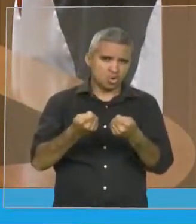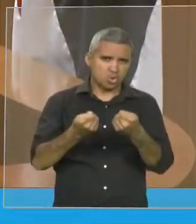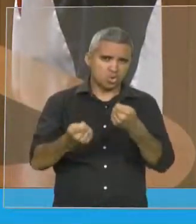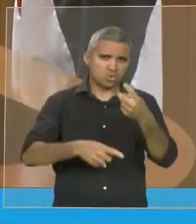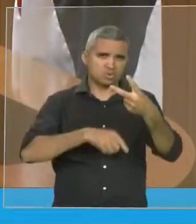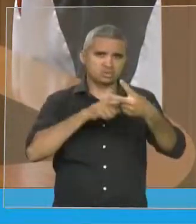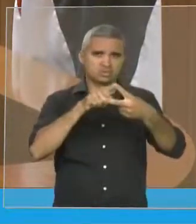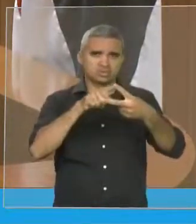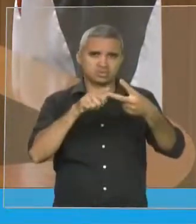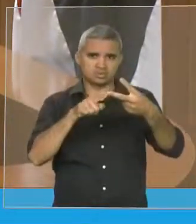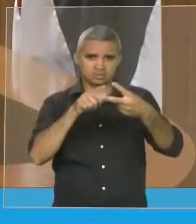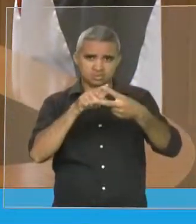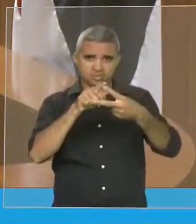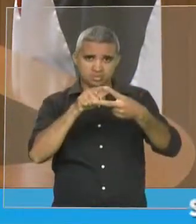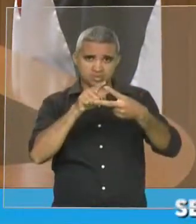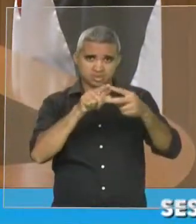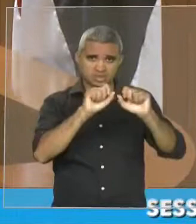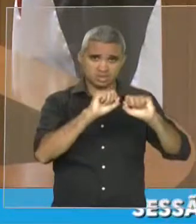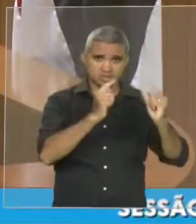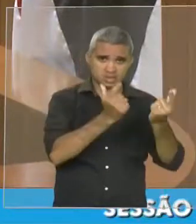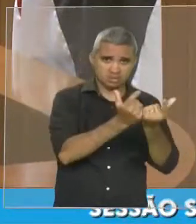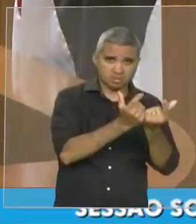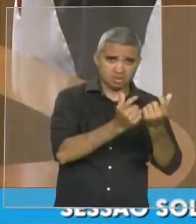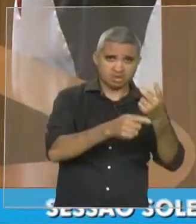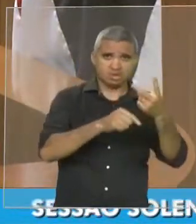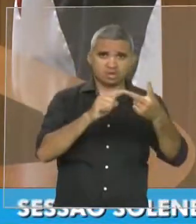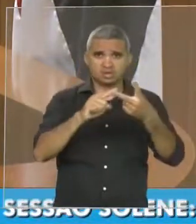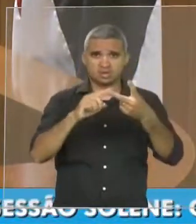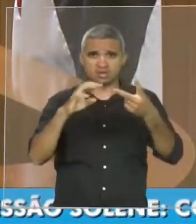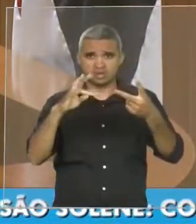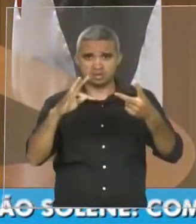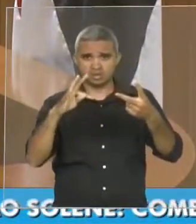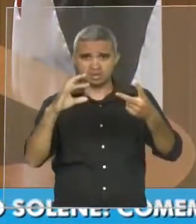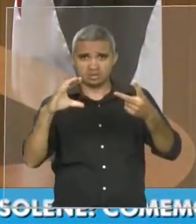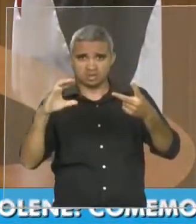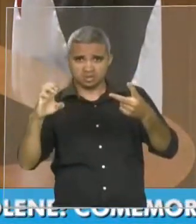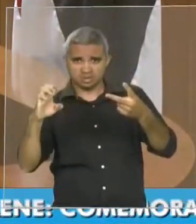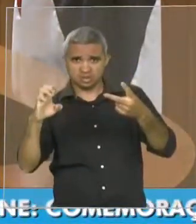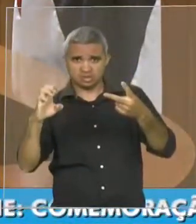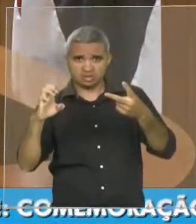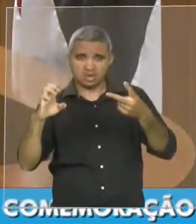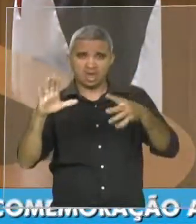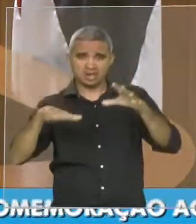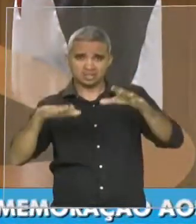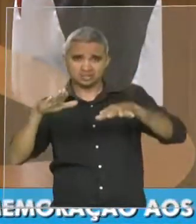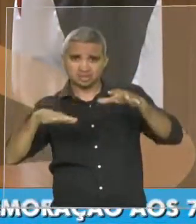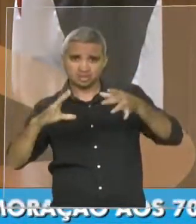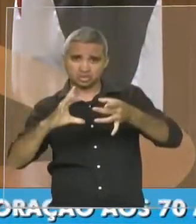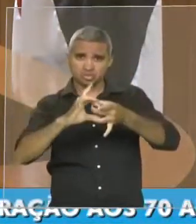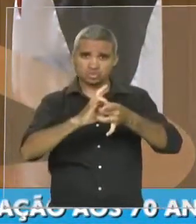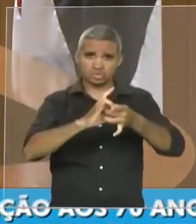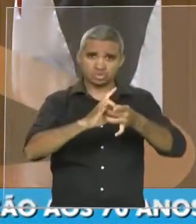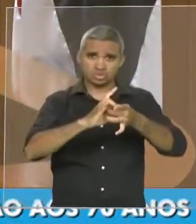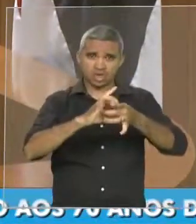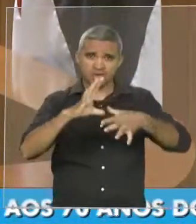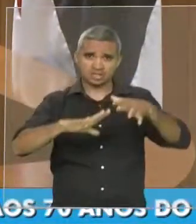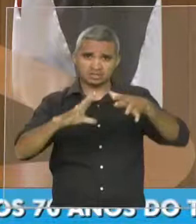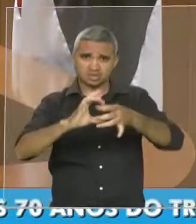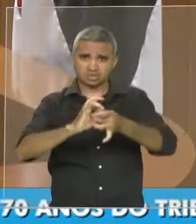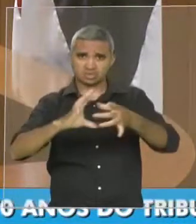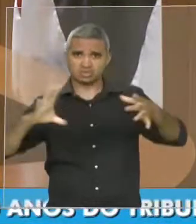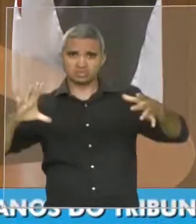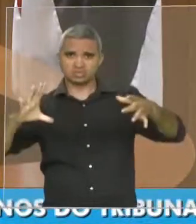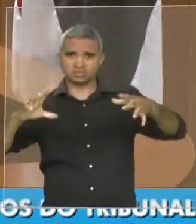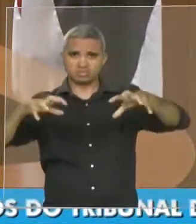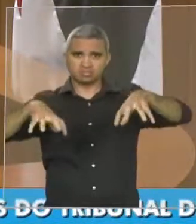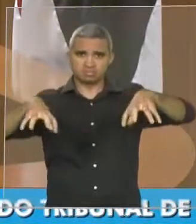Parlamento e Tribunal de Contas, que ora atuam em conjunto, ora isoladamente e autonomamente,